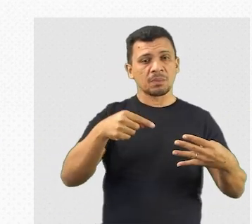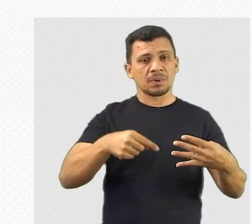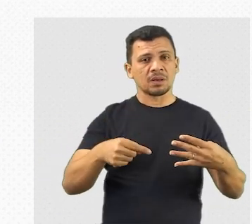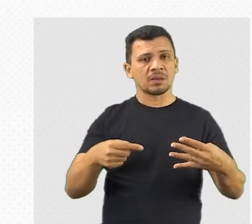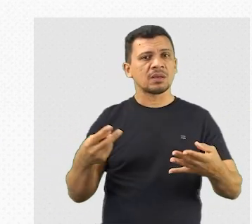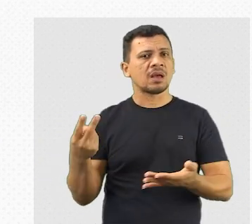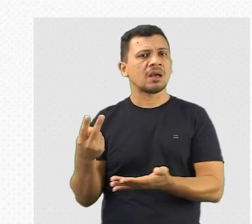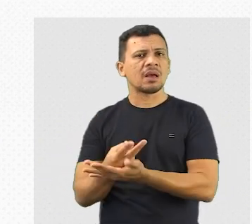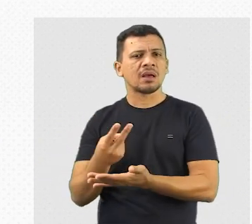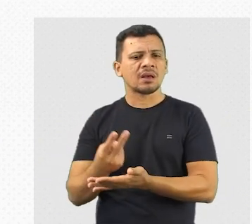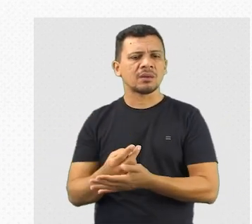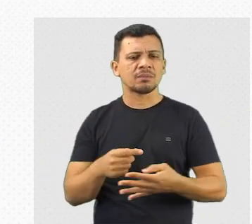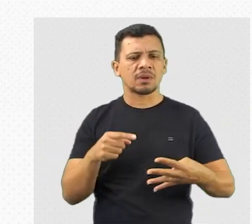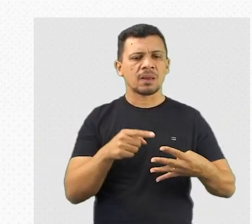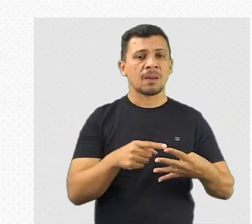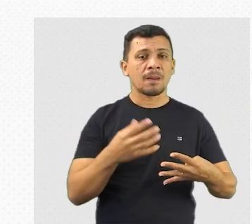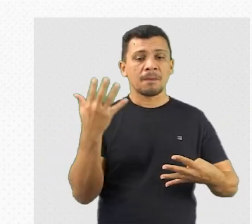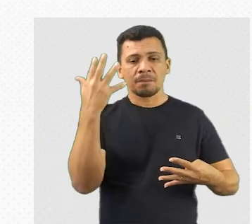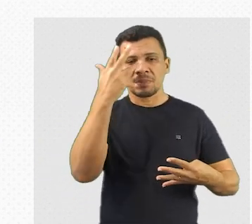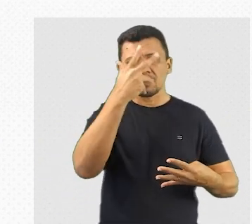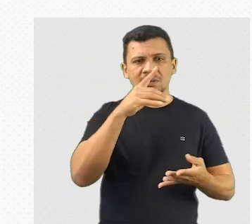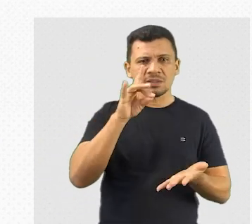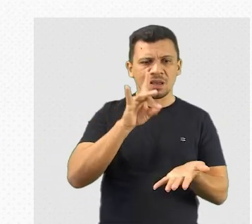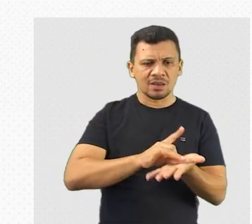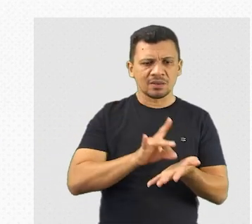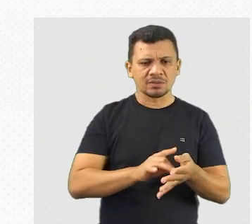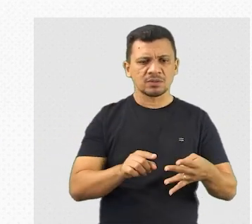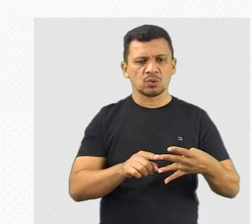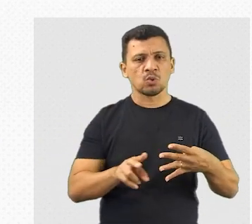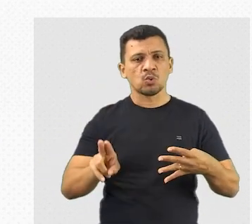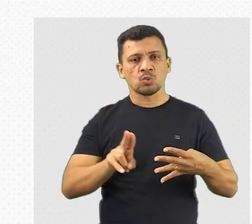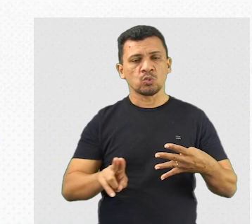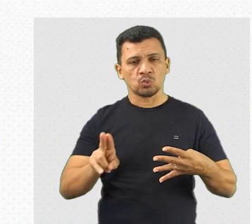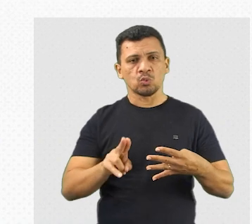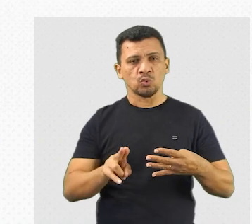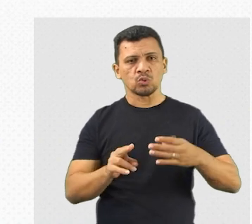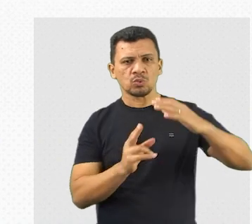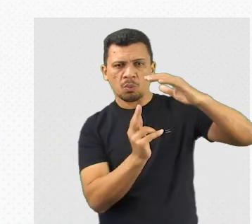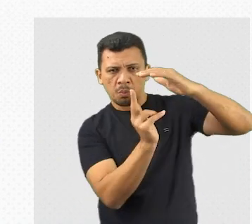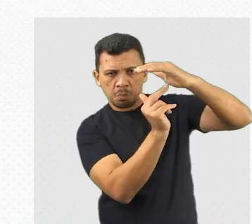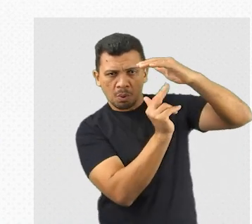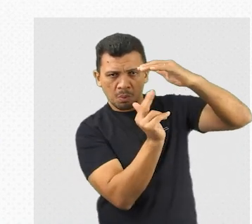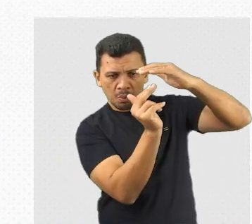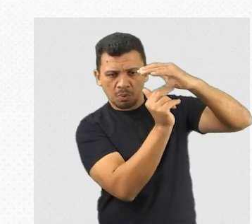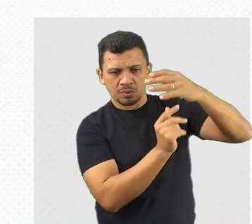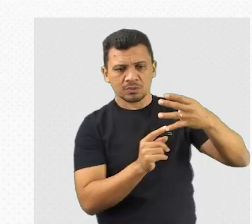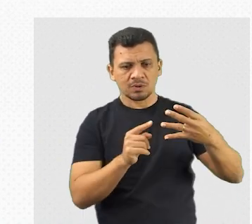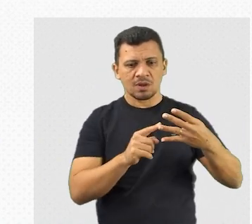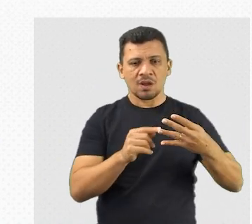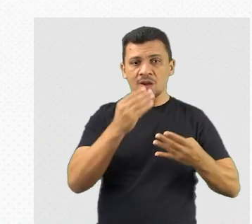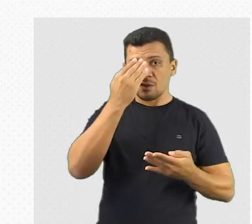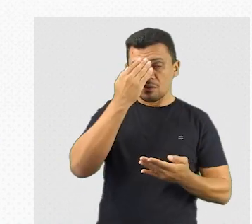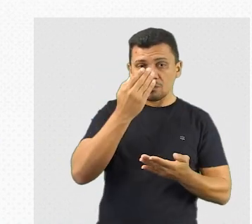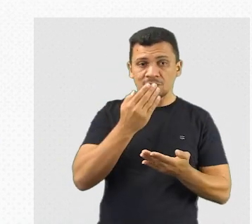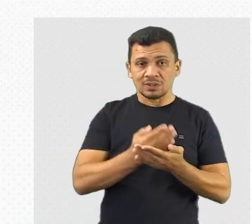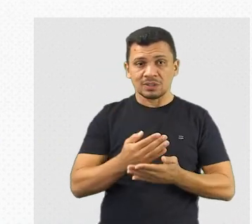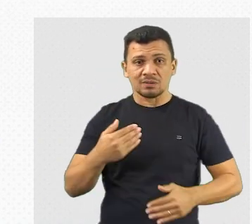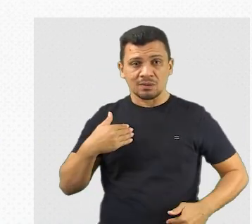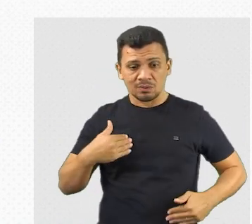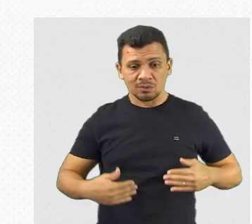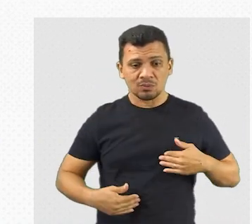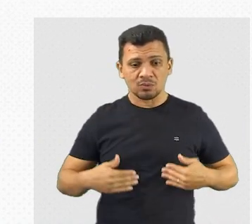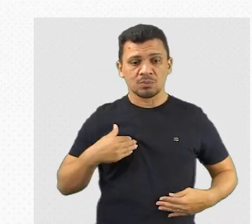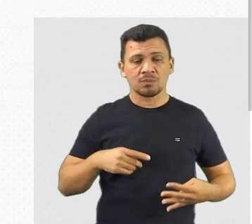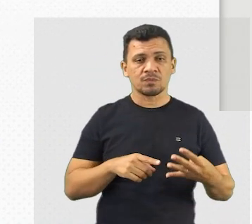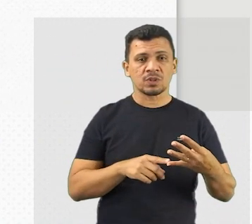idealização da beleza e realismo, letra B, uso do afresco, falei sobre ele, letra C, fidelidade à fisionomia, ou letra D, uso da